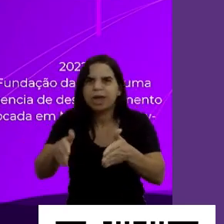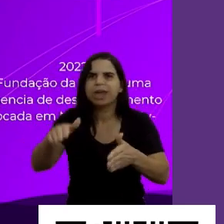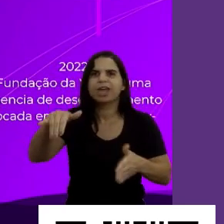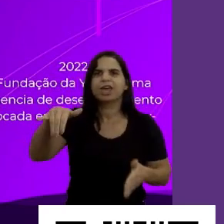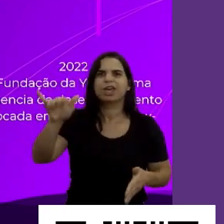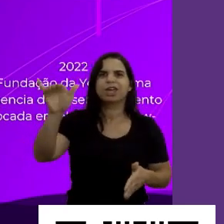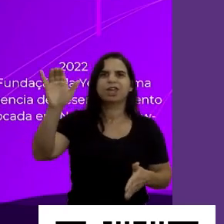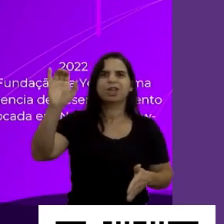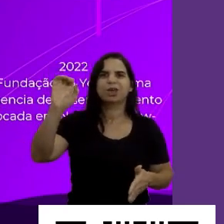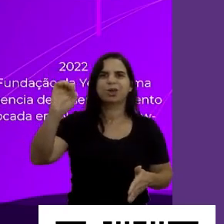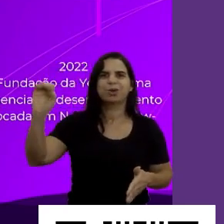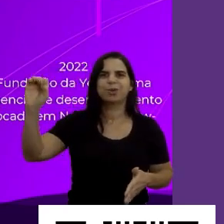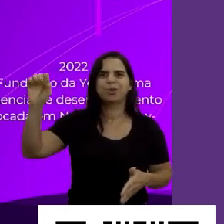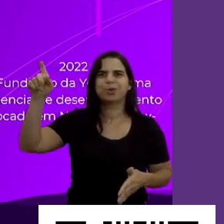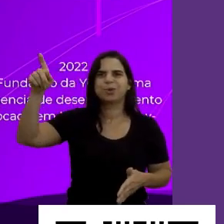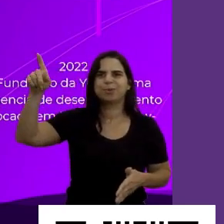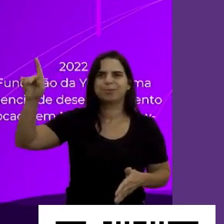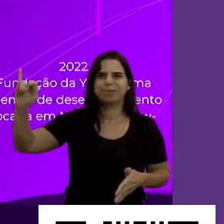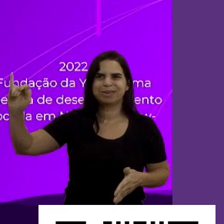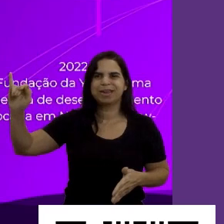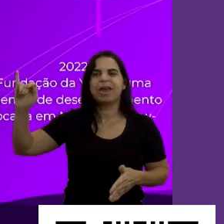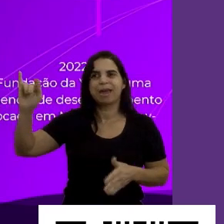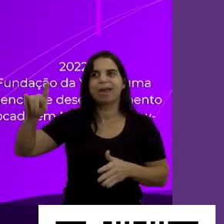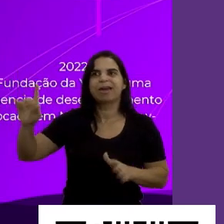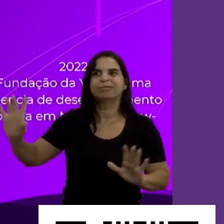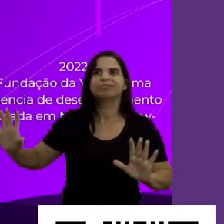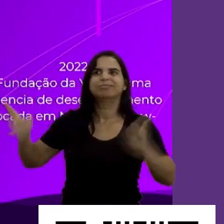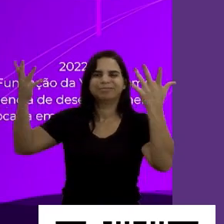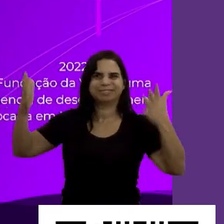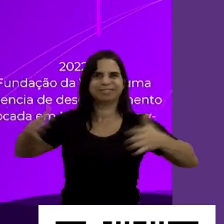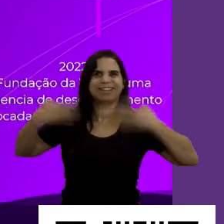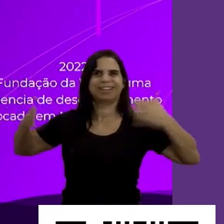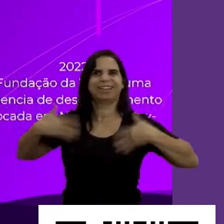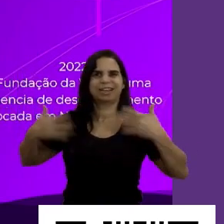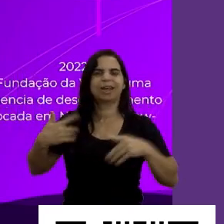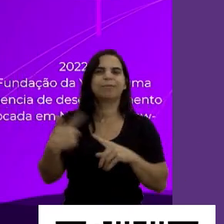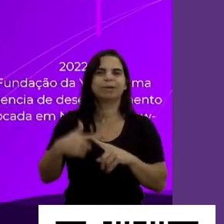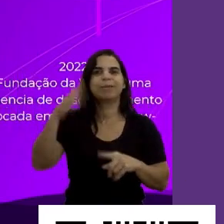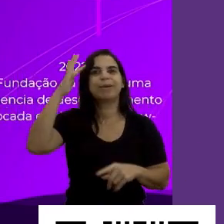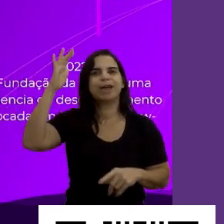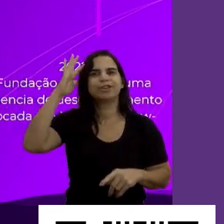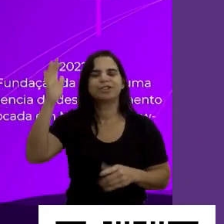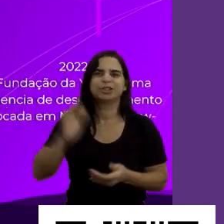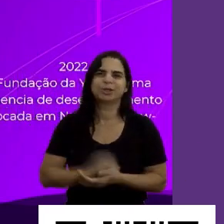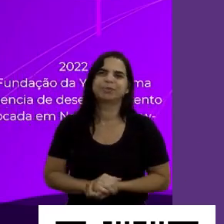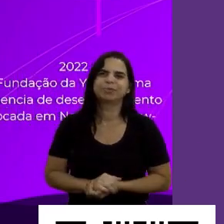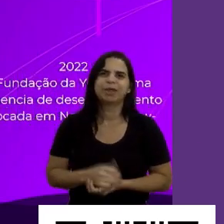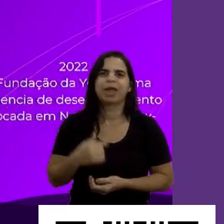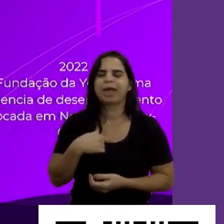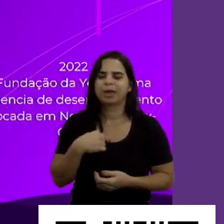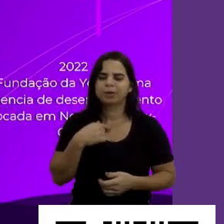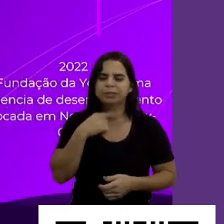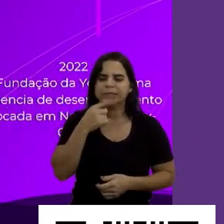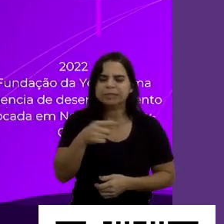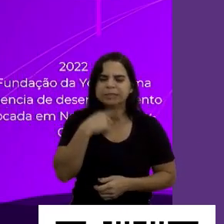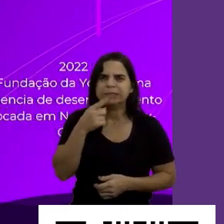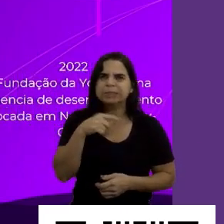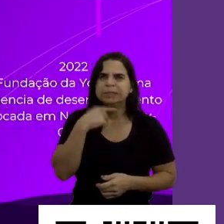como eu falei É sim uma celebração de alegria porque Imagine que eu tava ali sem conseguir